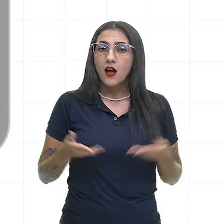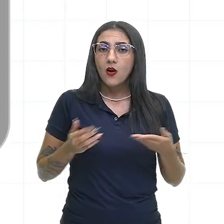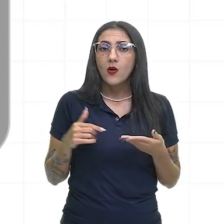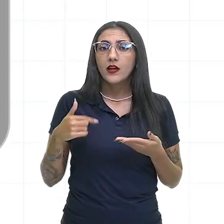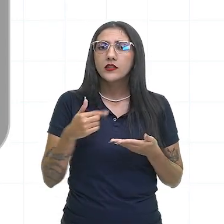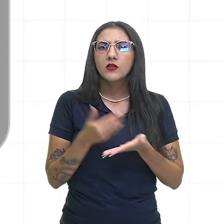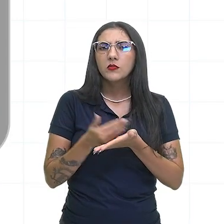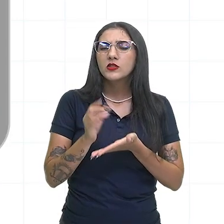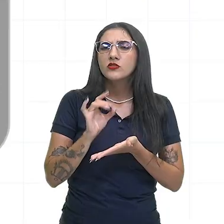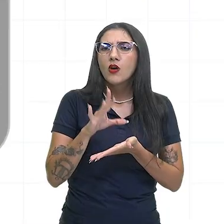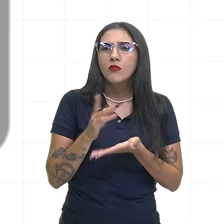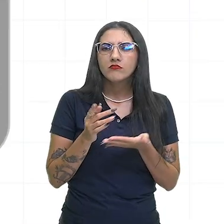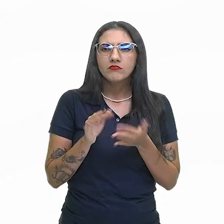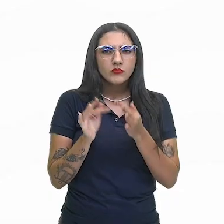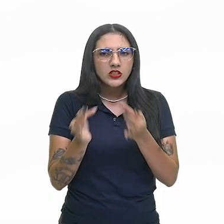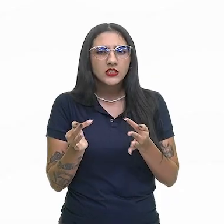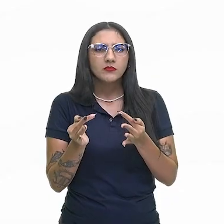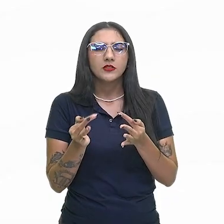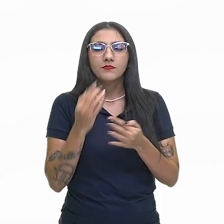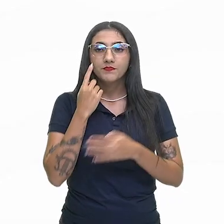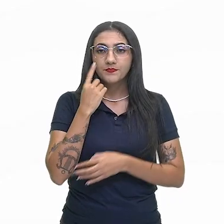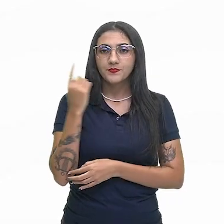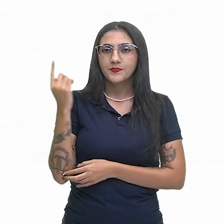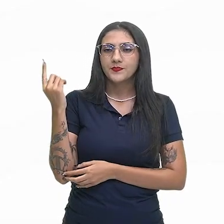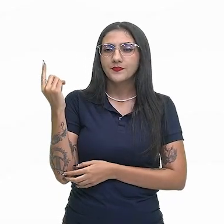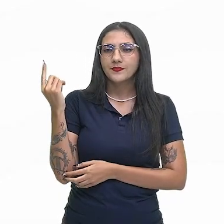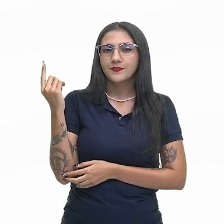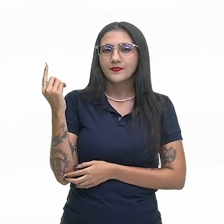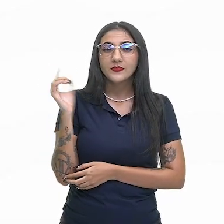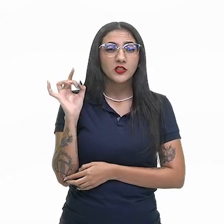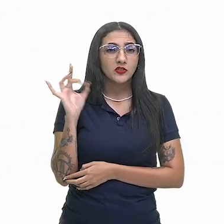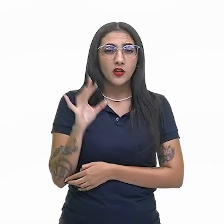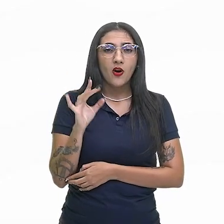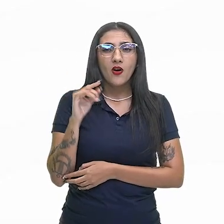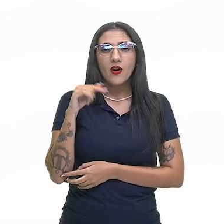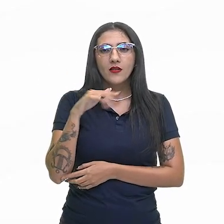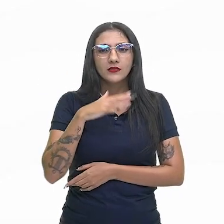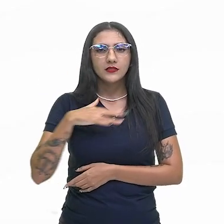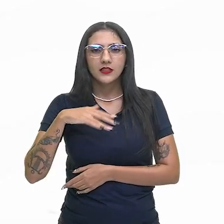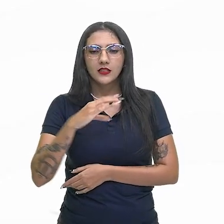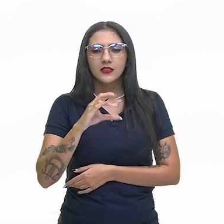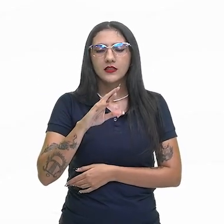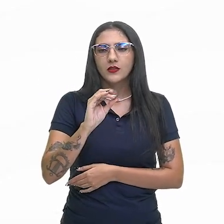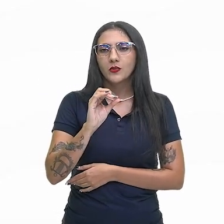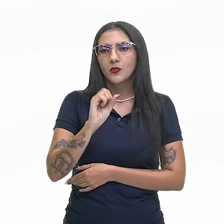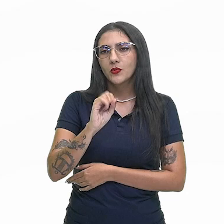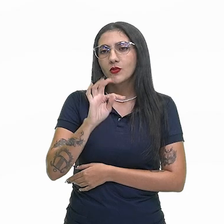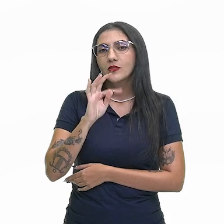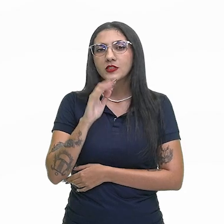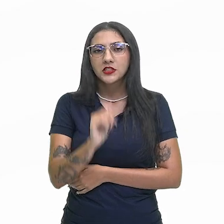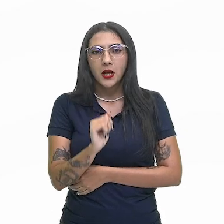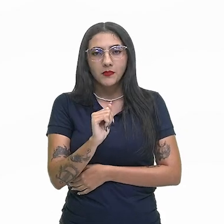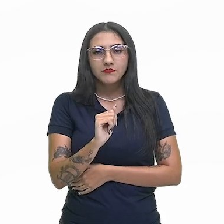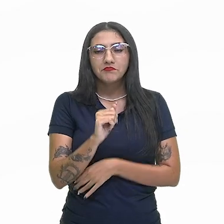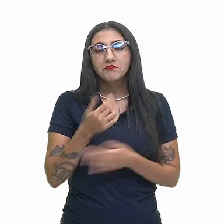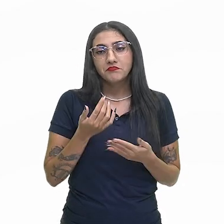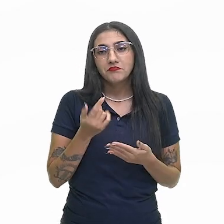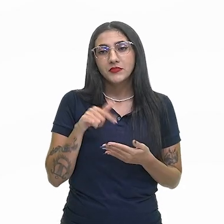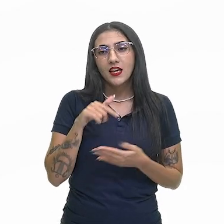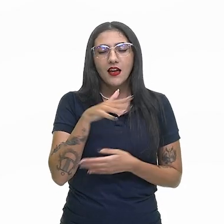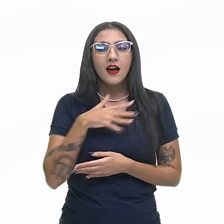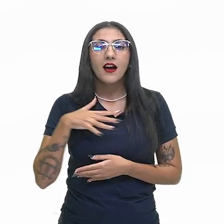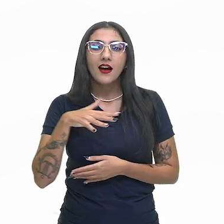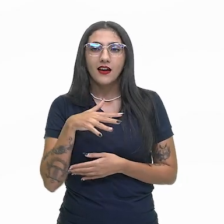sobre a primeira, né? Na próxima tela a gente vai ver ali, falar apenas sobre a crosta terrestre, que é exatamente o que a gente chama